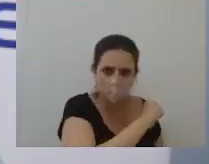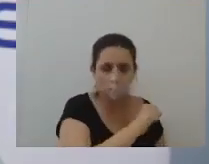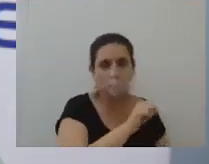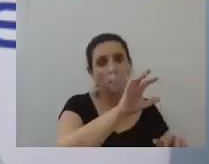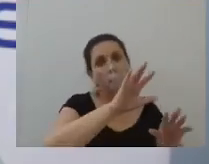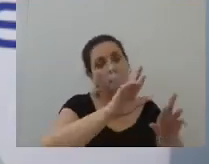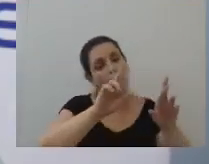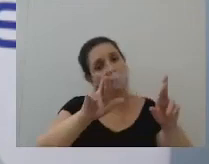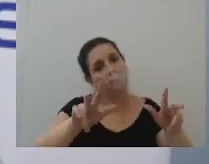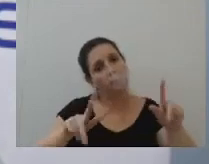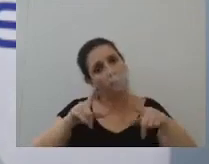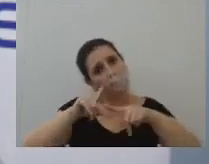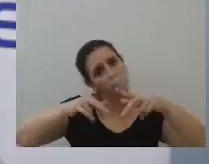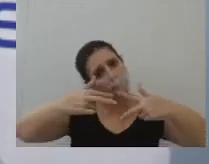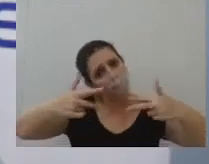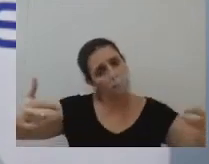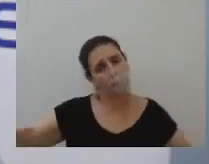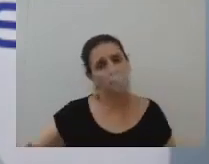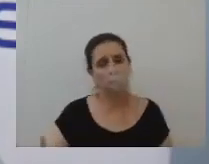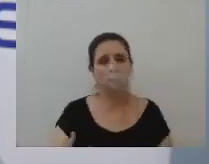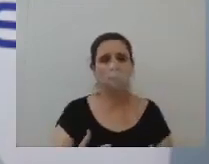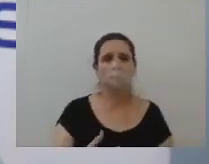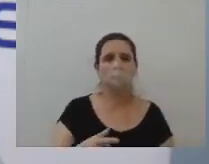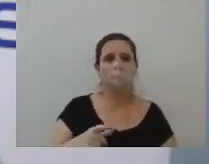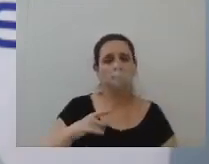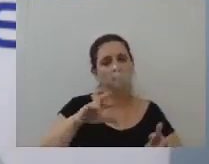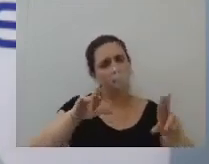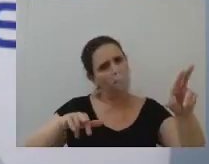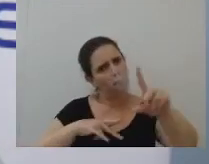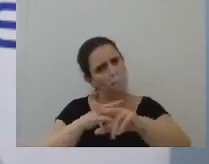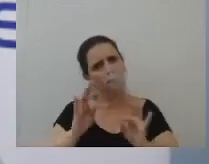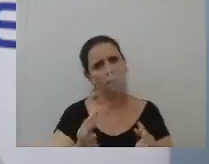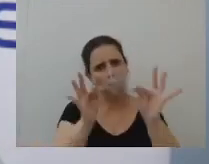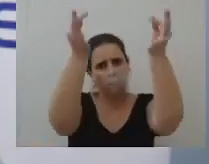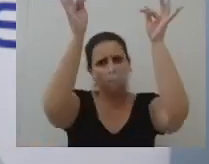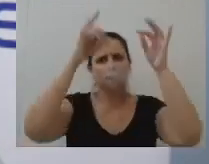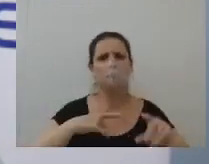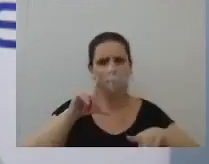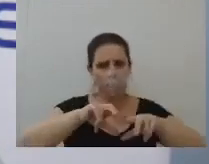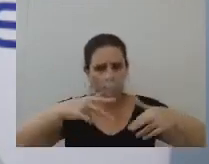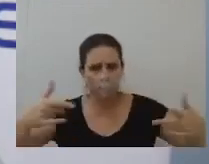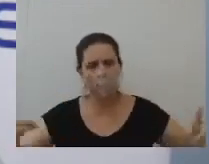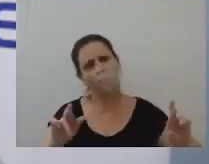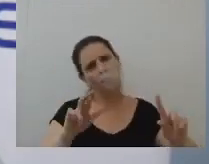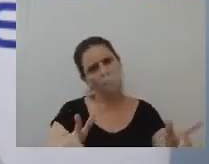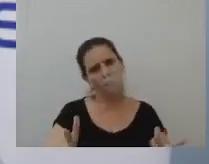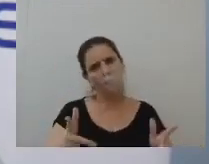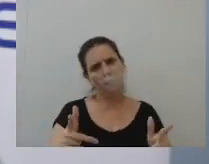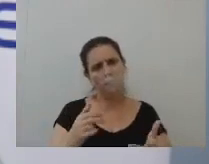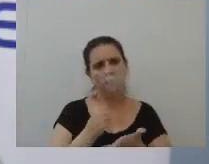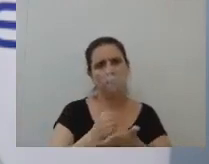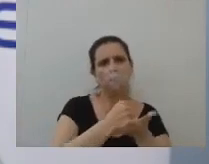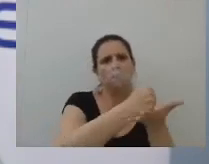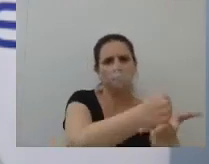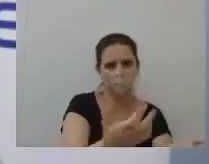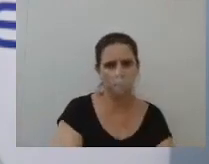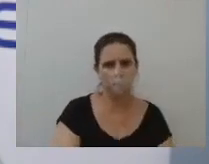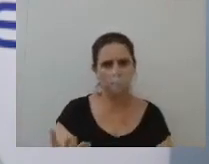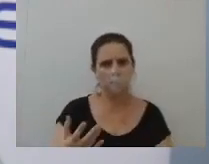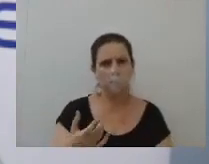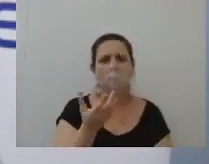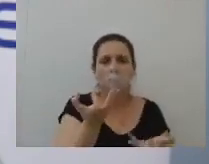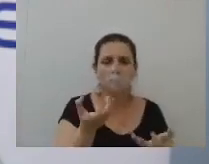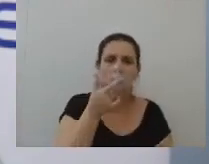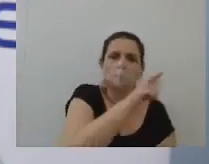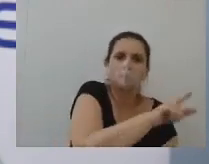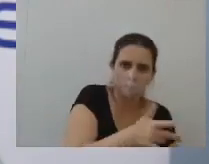tipo de material, nós temos, para cada tipo de tecnologia, nós temos um material diferente que vai nos auxiliar a conquistar o que